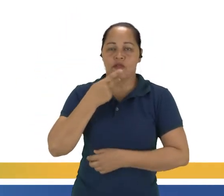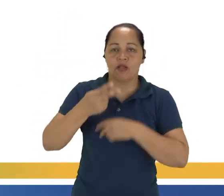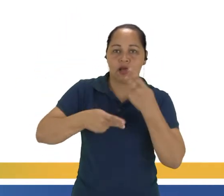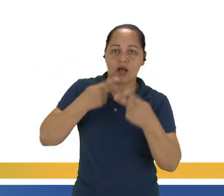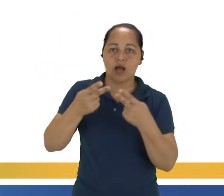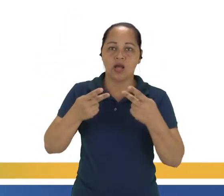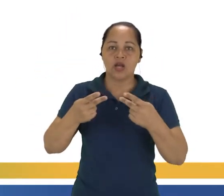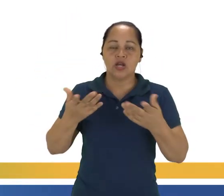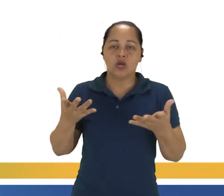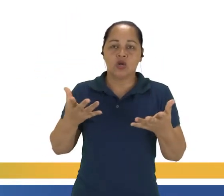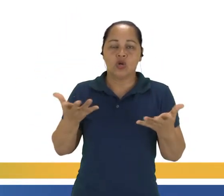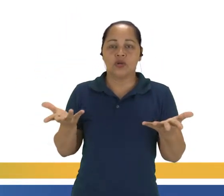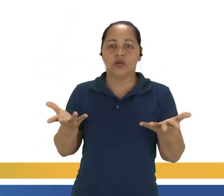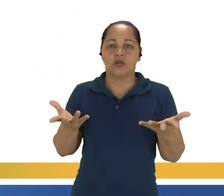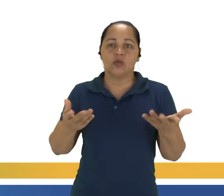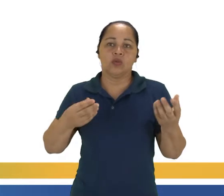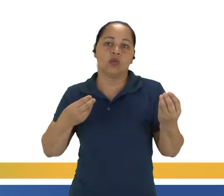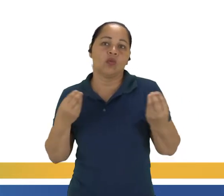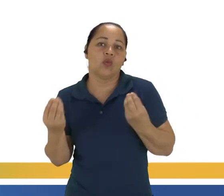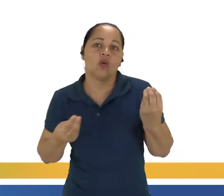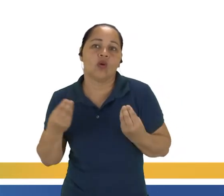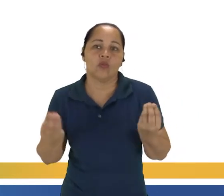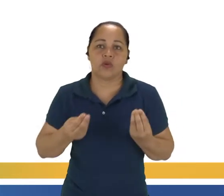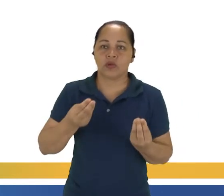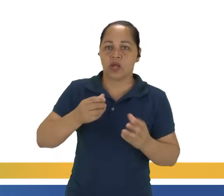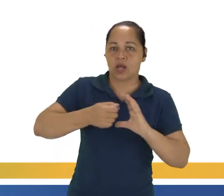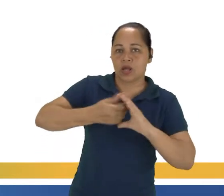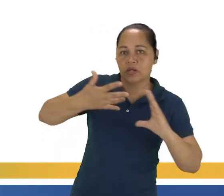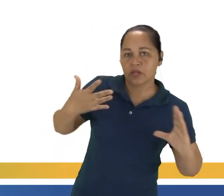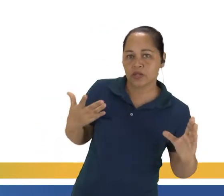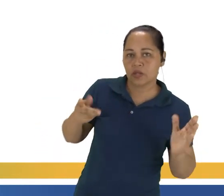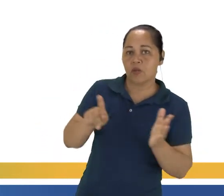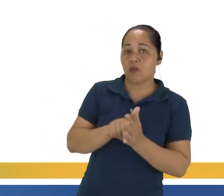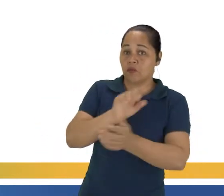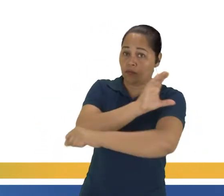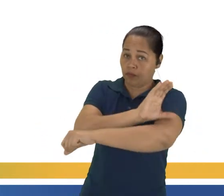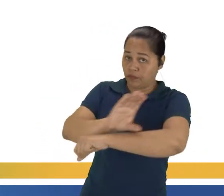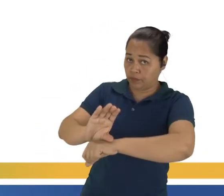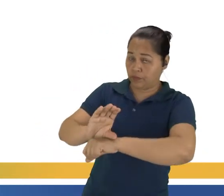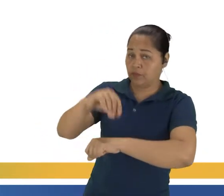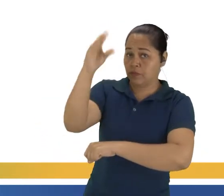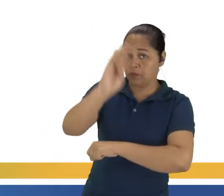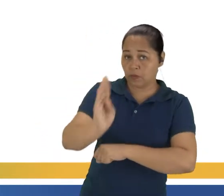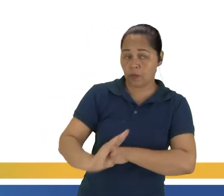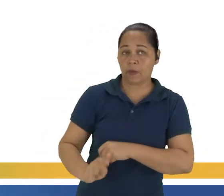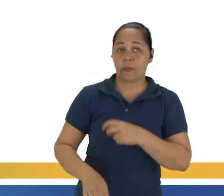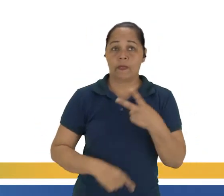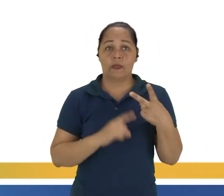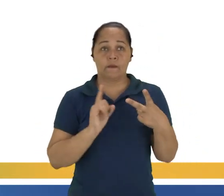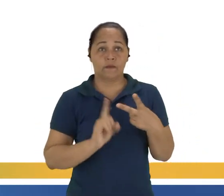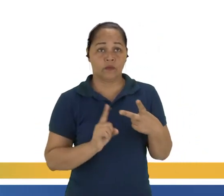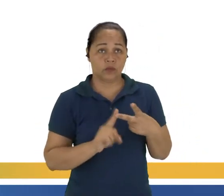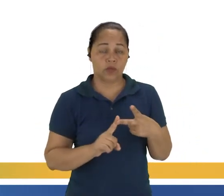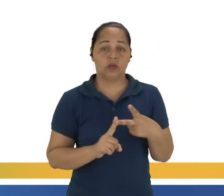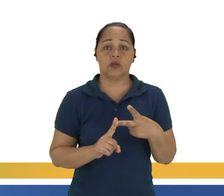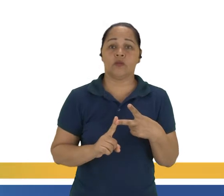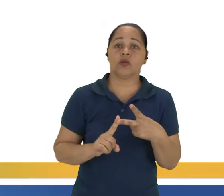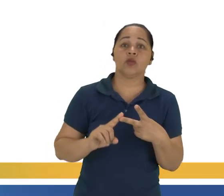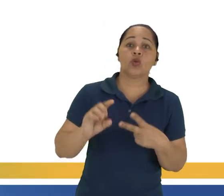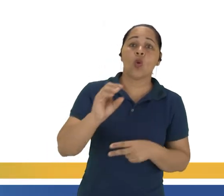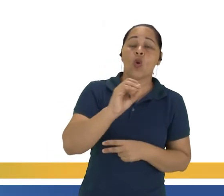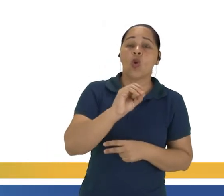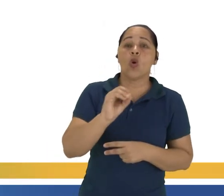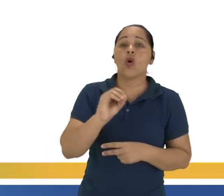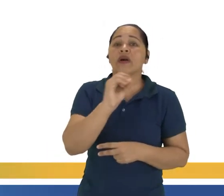do nordestino, e se torna uma referência cultural das regiões brasileiras. Nós temos aí no centro-oeste essa questão